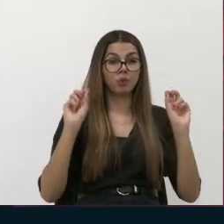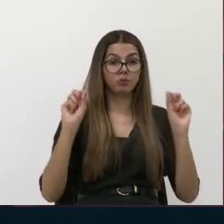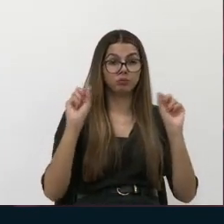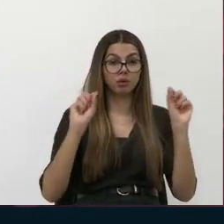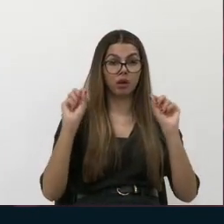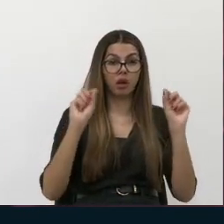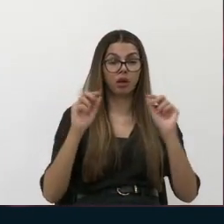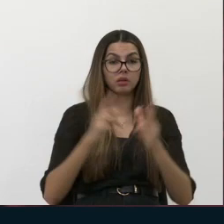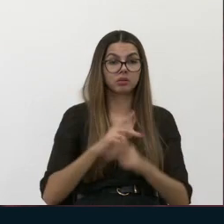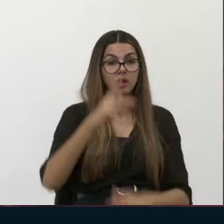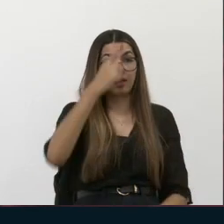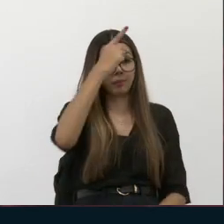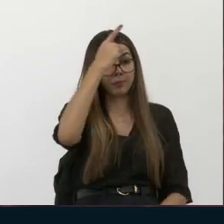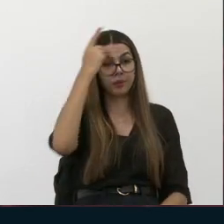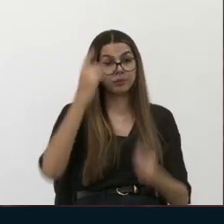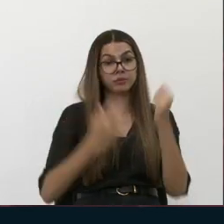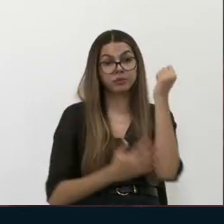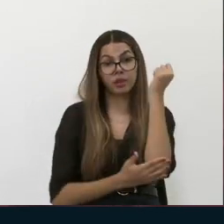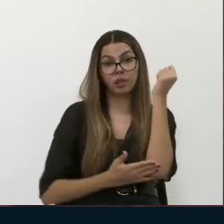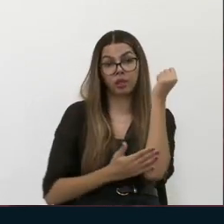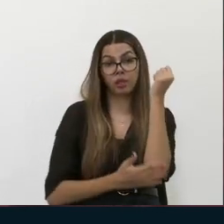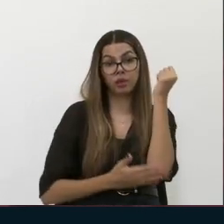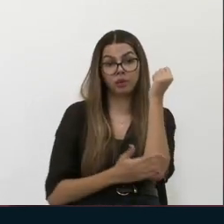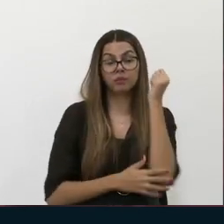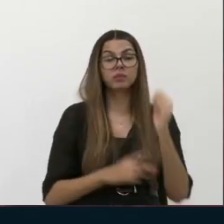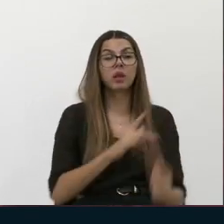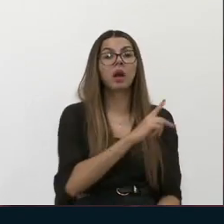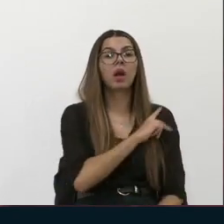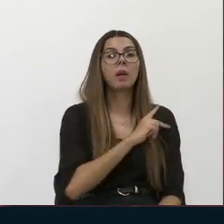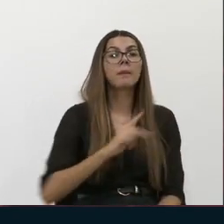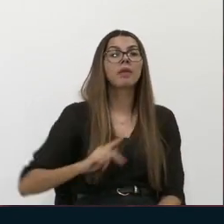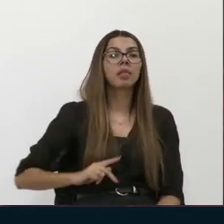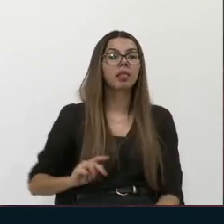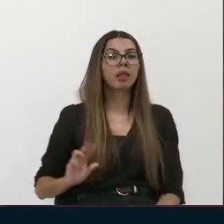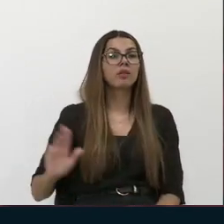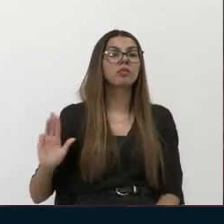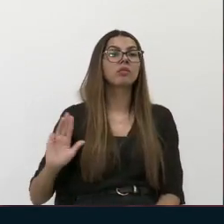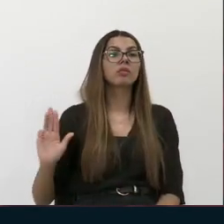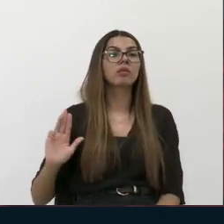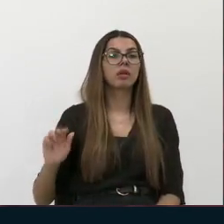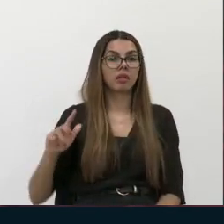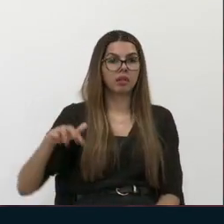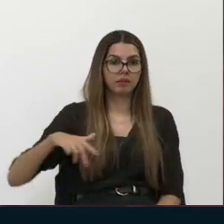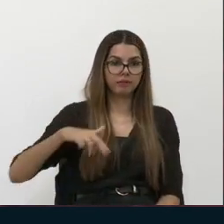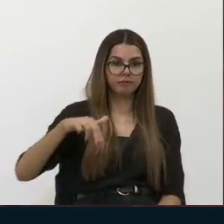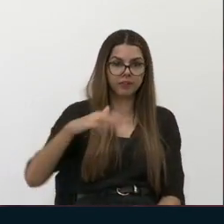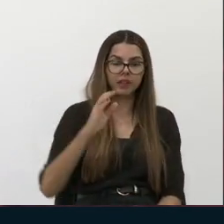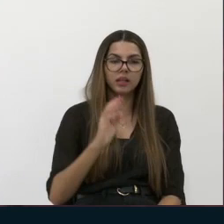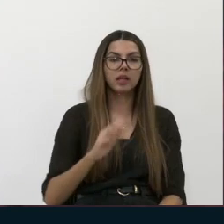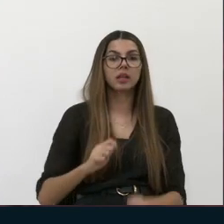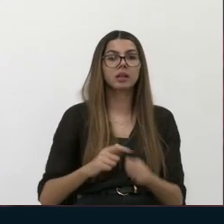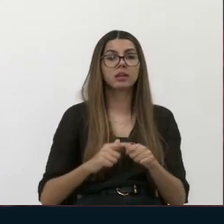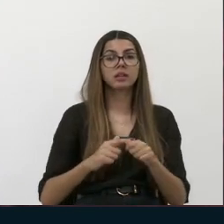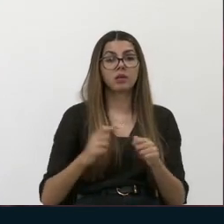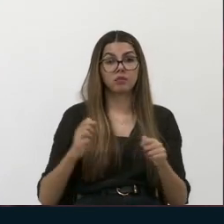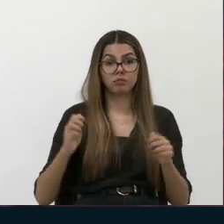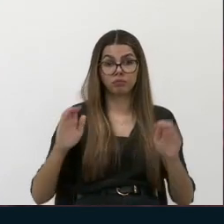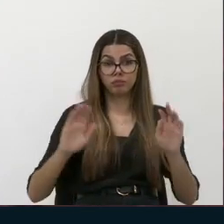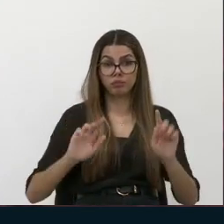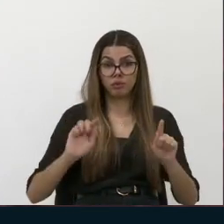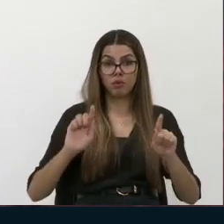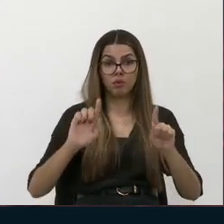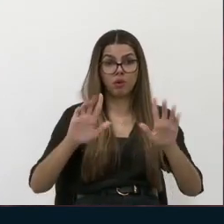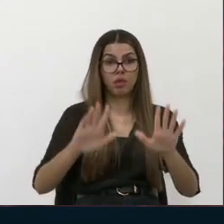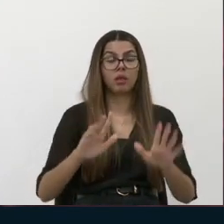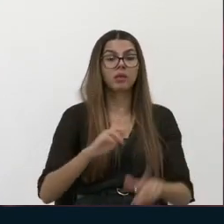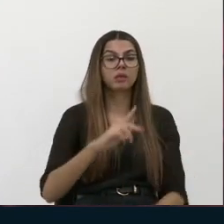As pessoas com ciúmes porque o presidente da República vem na cidade de Guarulhos. Porque o Bolsonaro não veio, o Temer